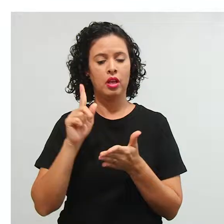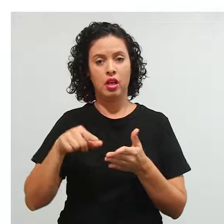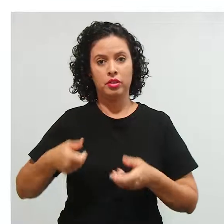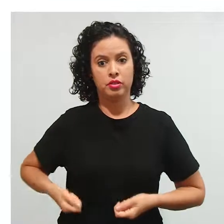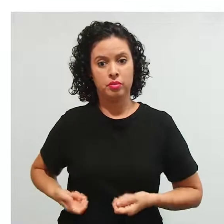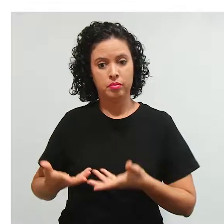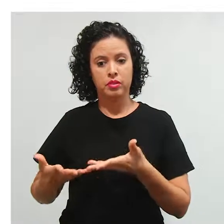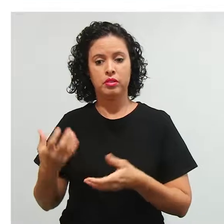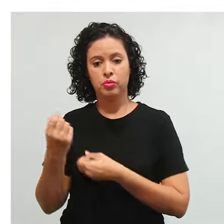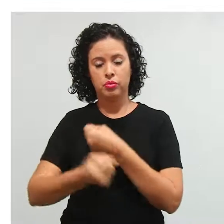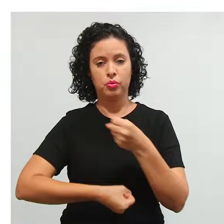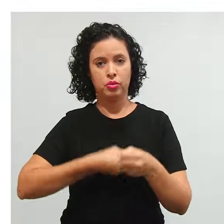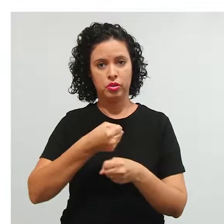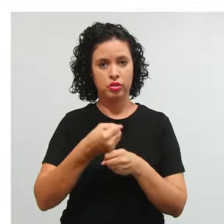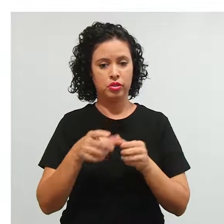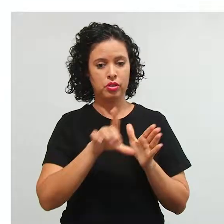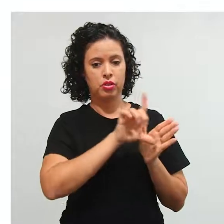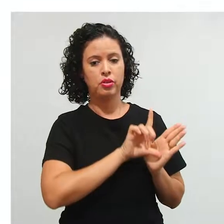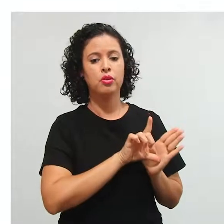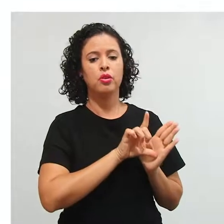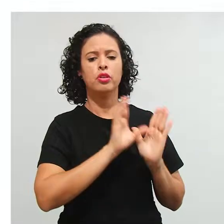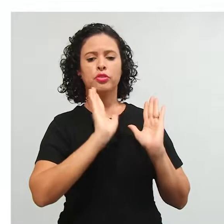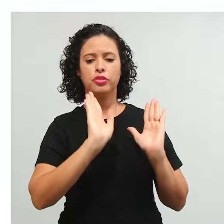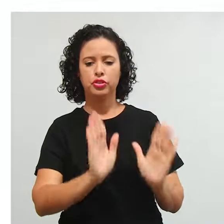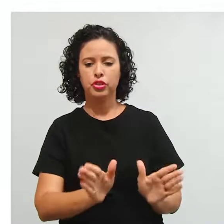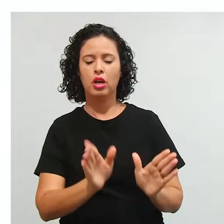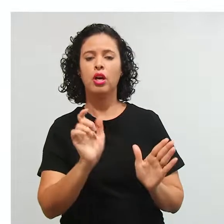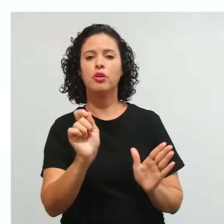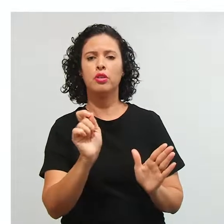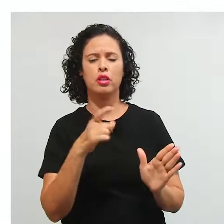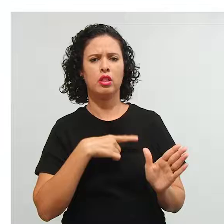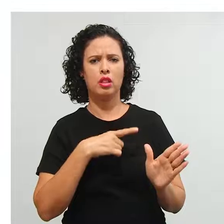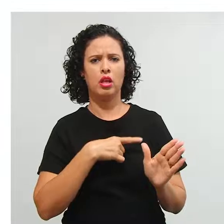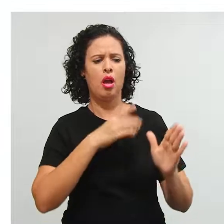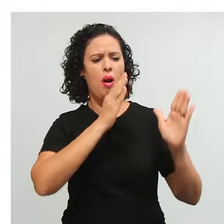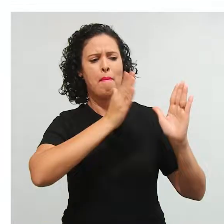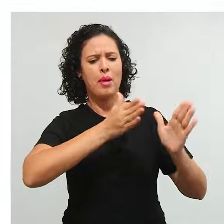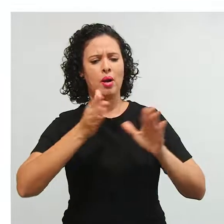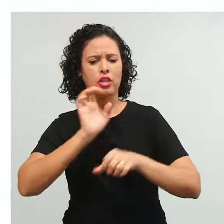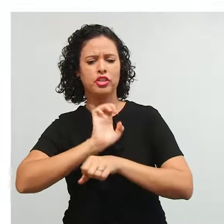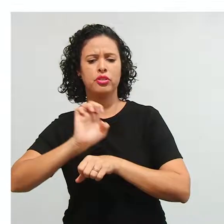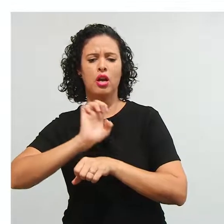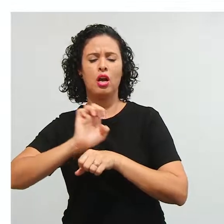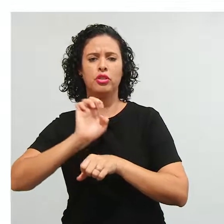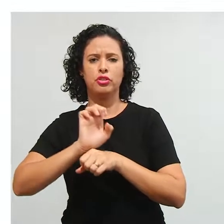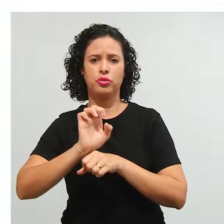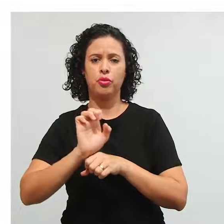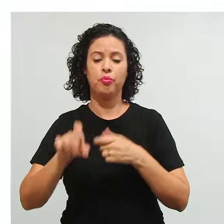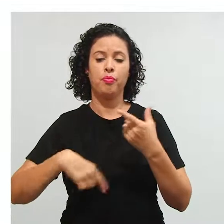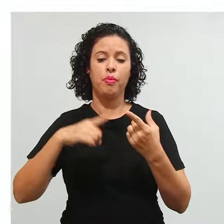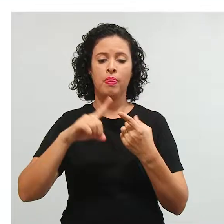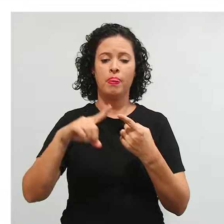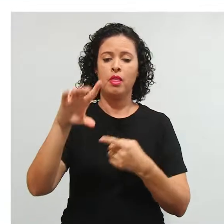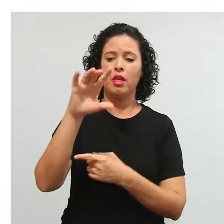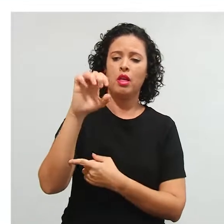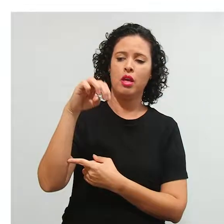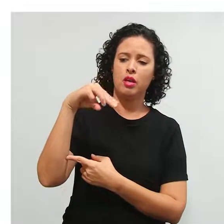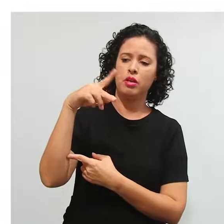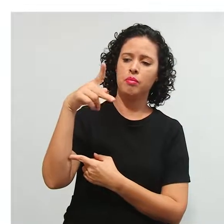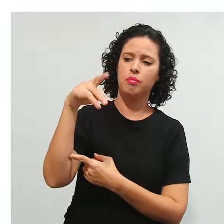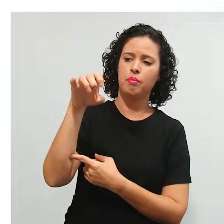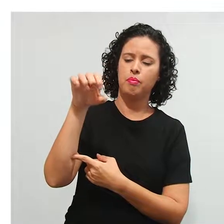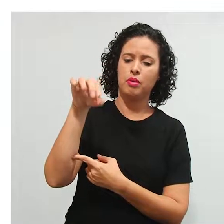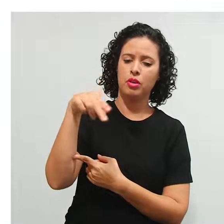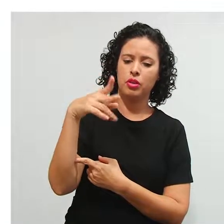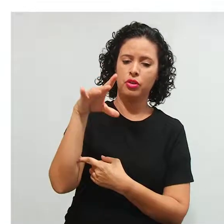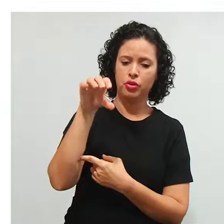a despesa do ano anterior que passou por quais estágios? Foi feito o empenho e